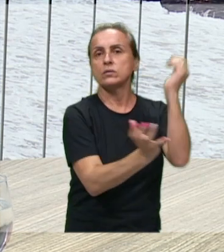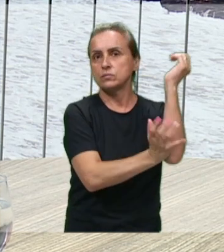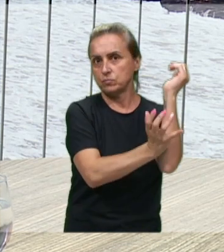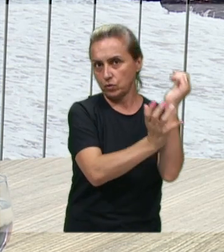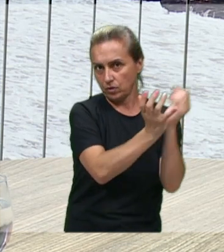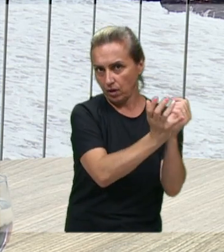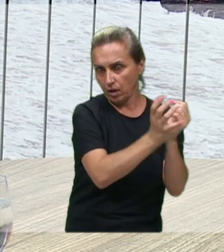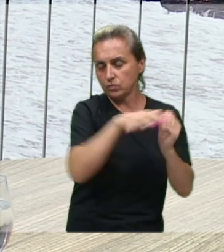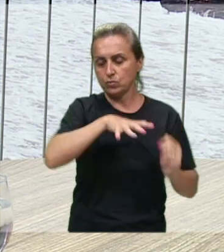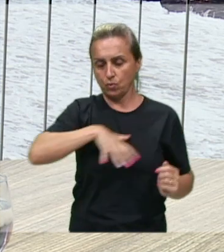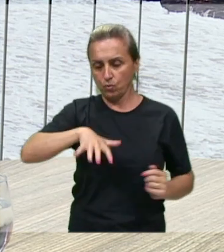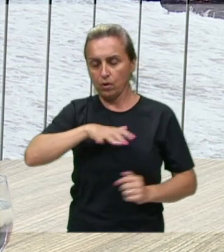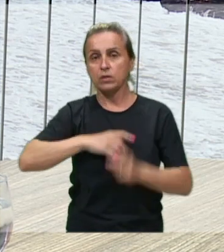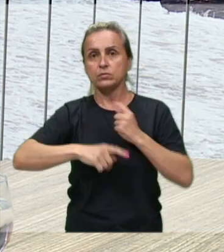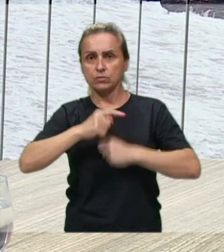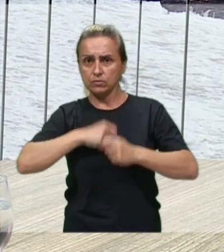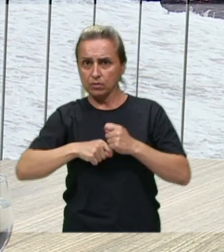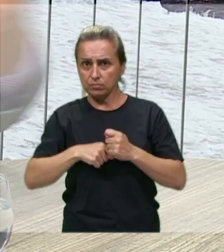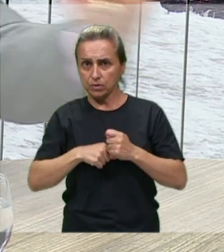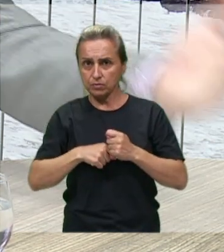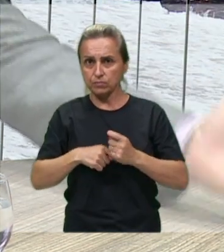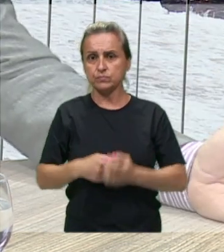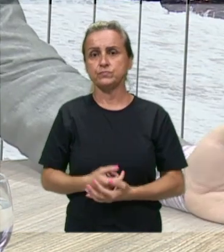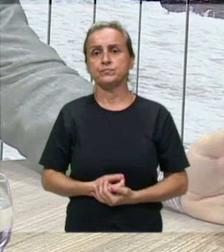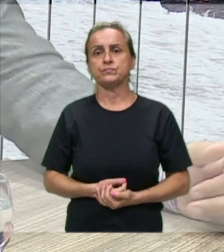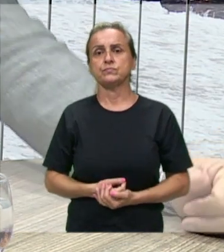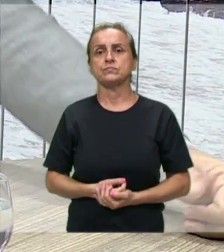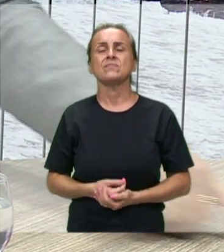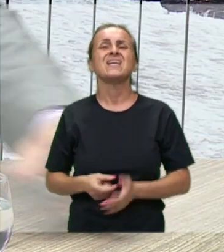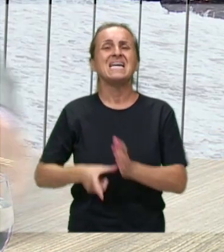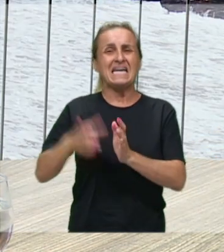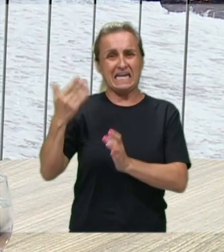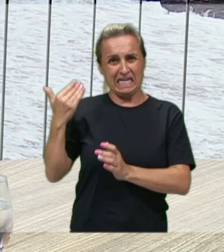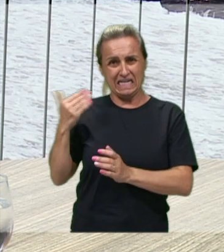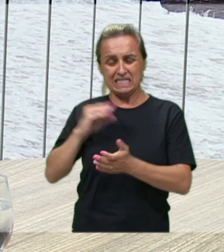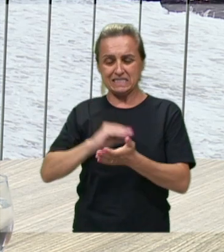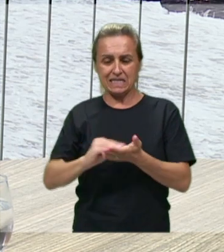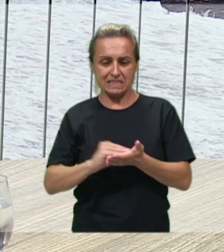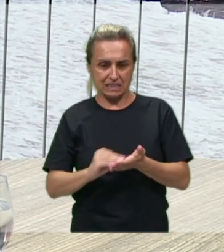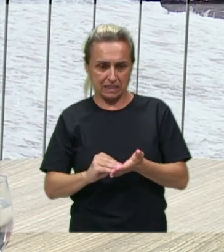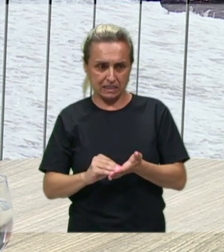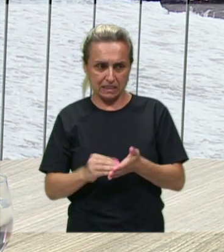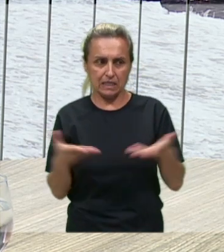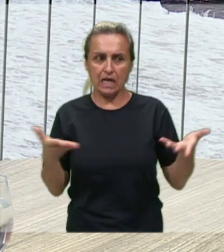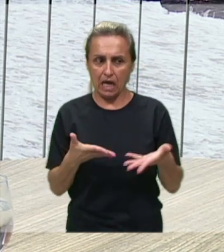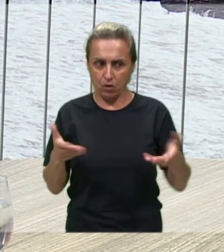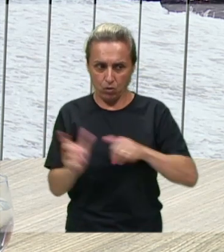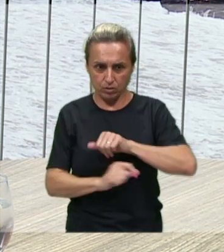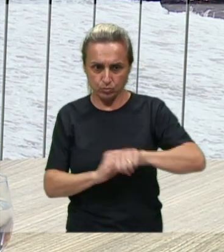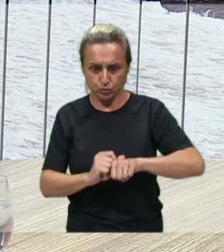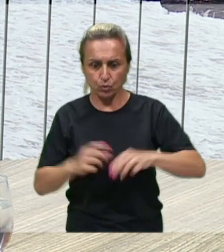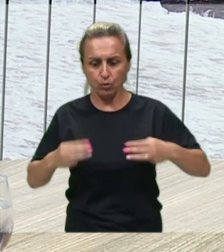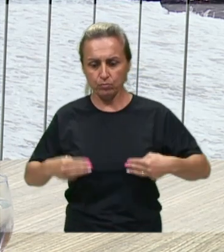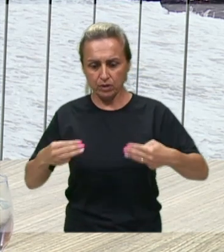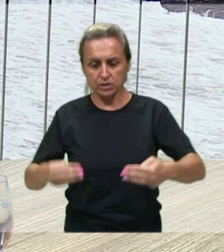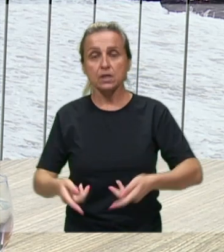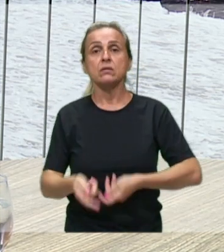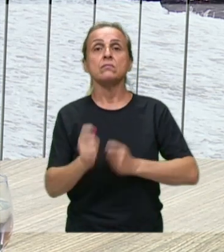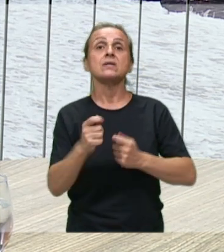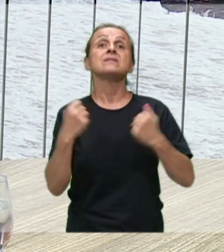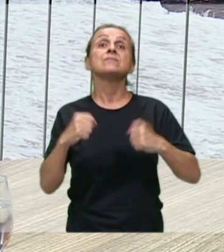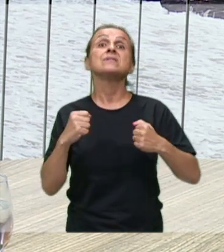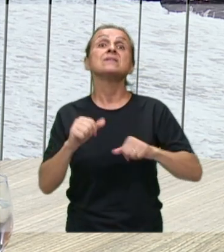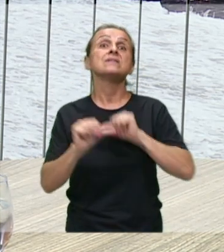infelizmente, como eu falei anteriormente, antes a Secretaria, agora o Ministério da Pesca, enquanto não mudar esse modelo de